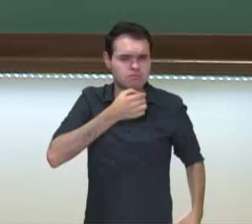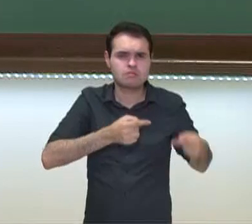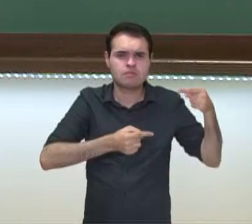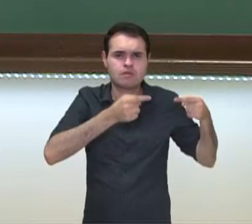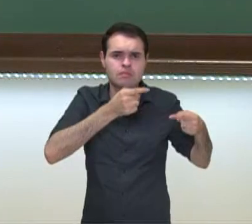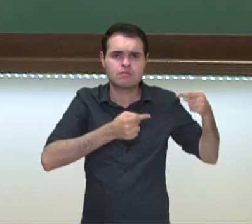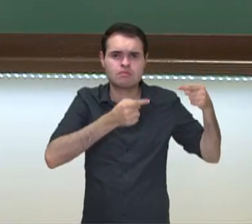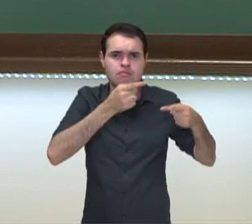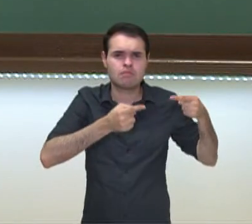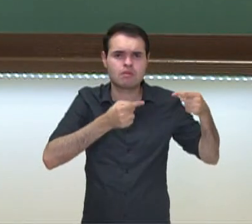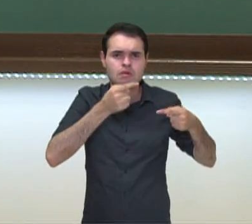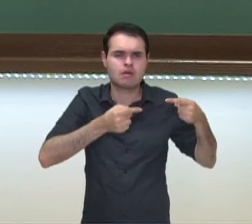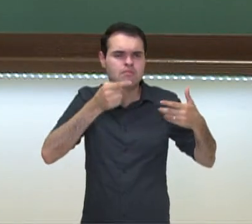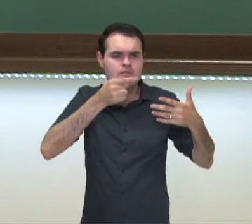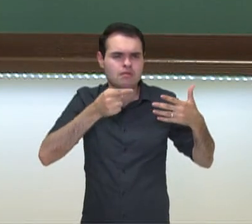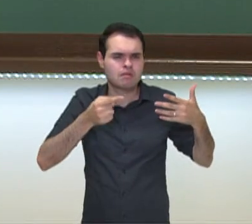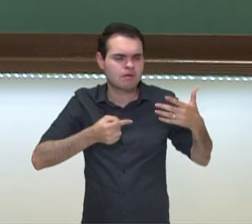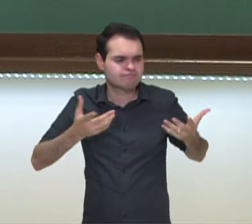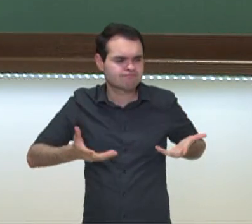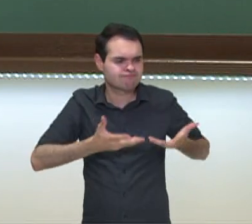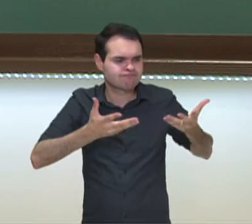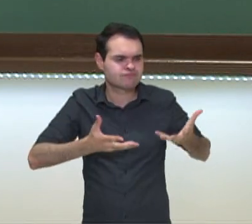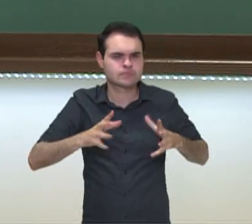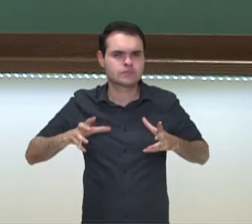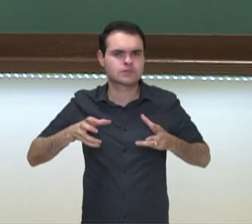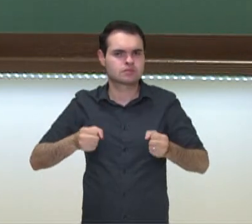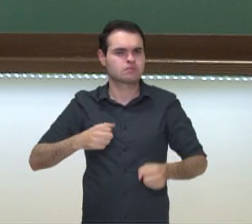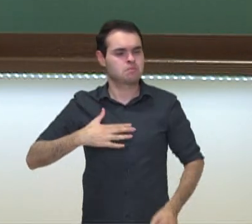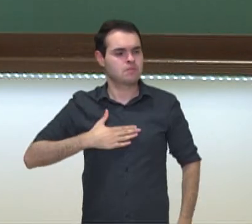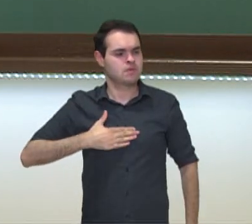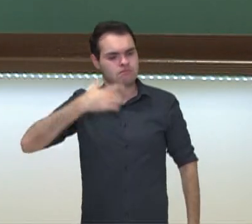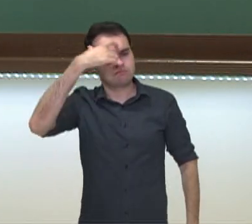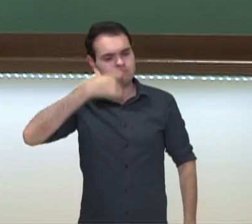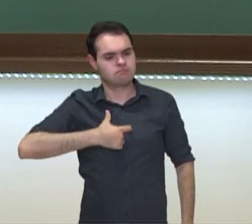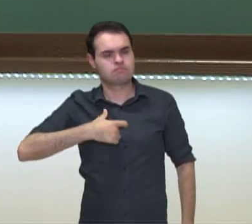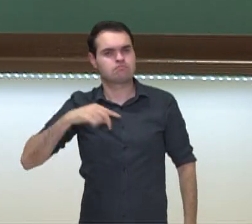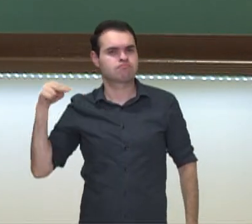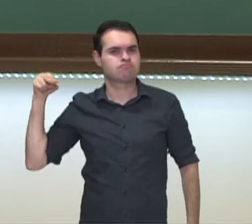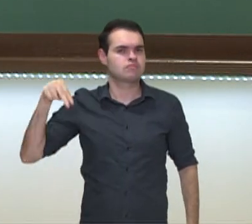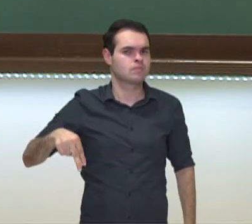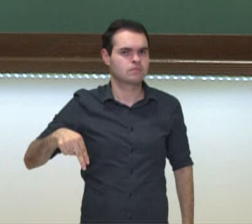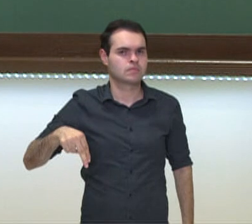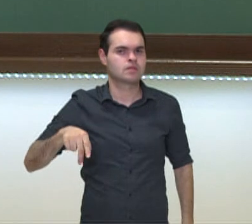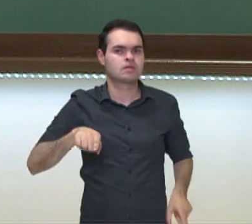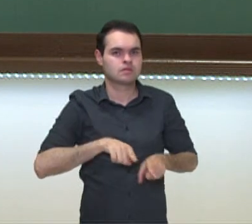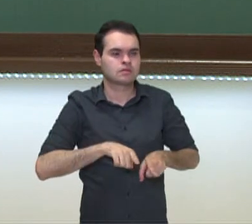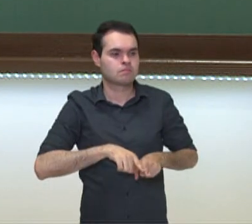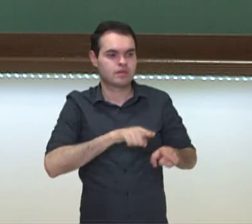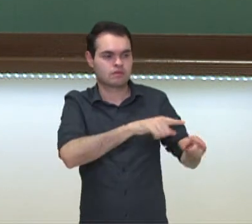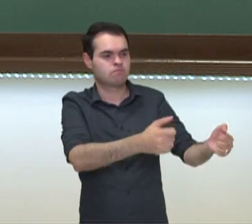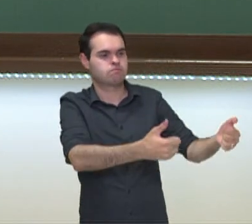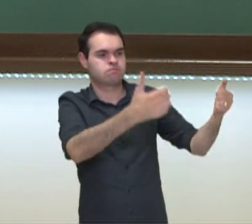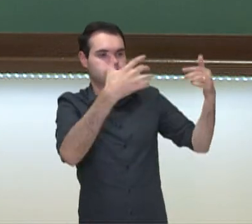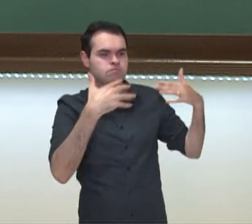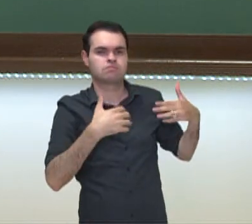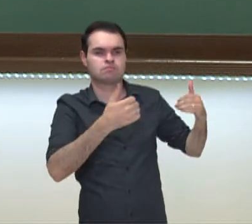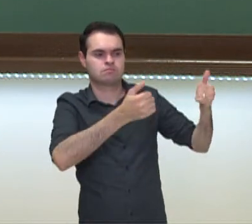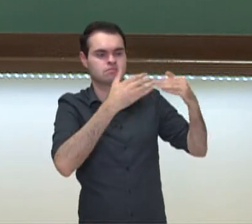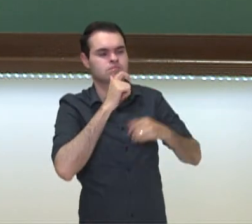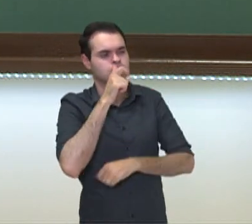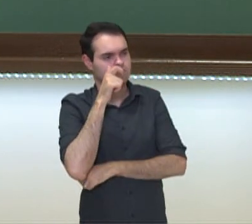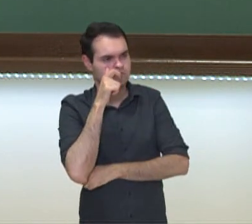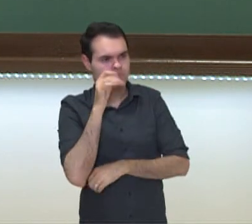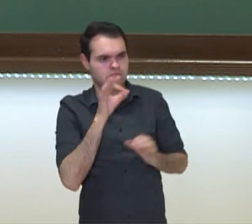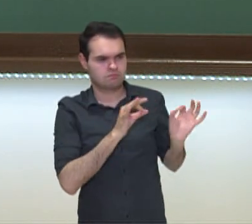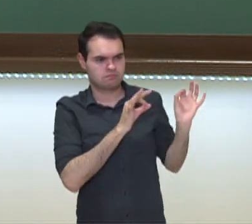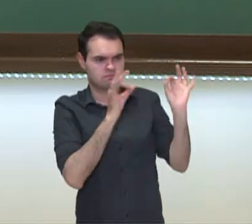coerentes, convincentes para defender um ponto, aprende também a escutar os argumentos